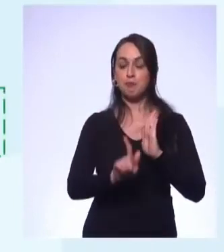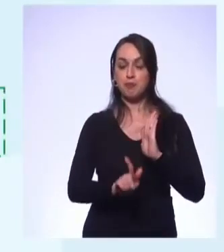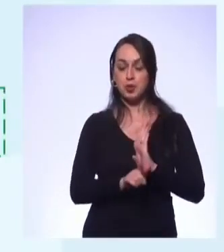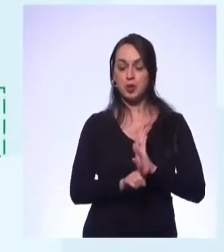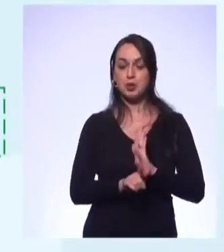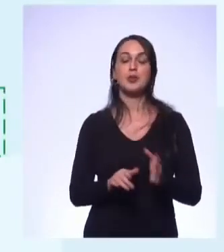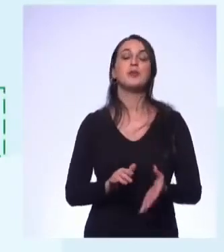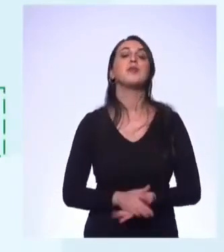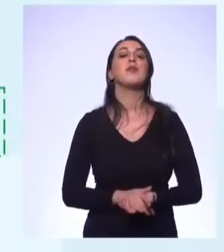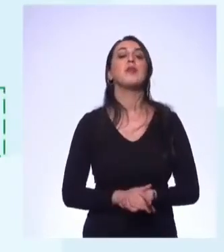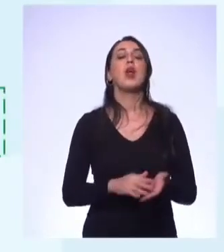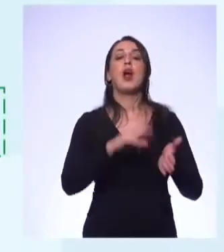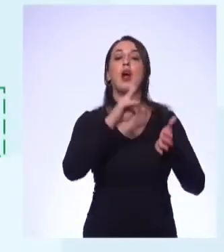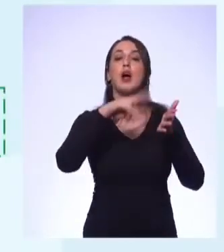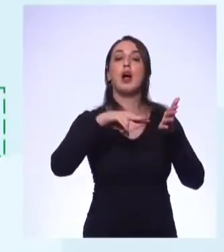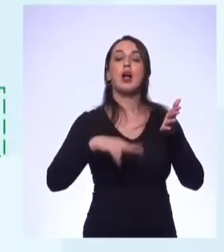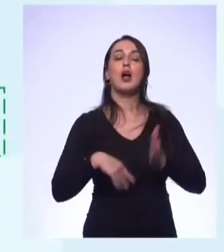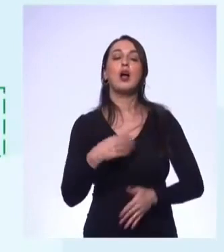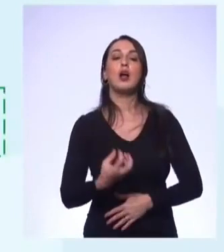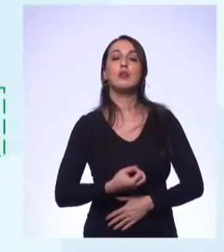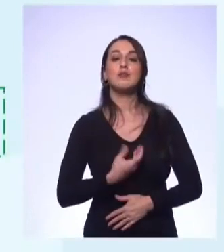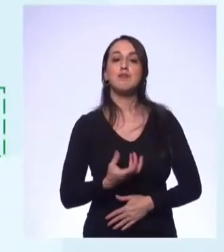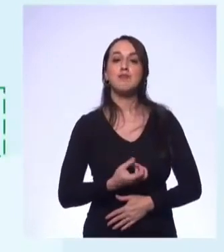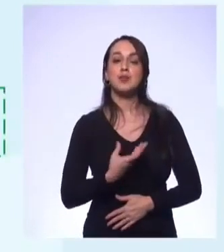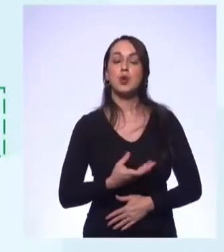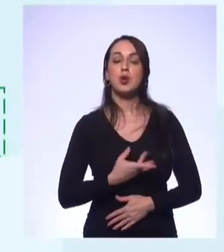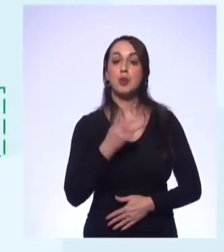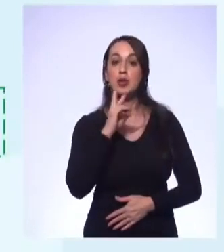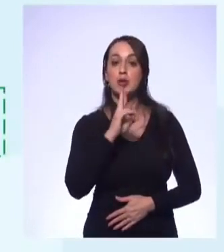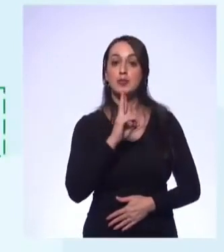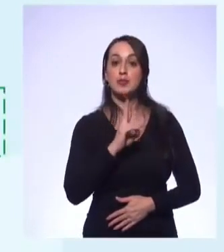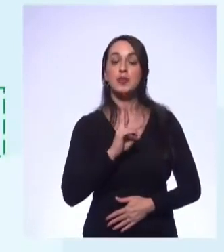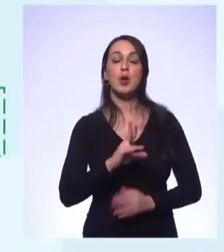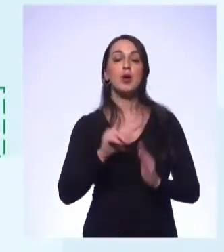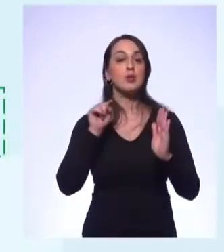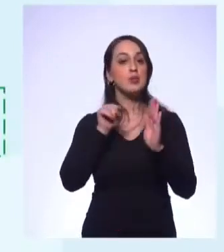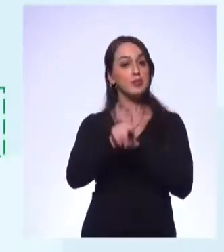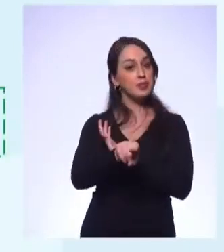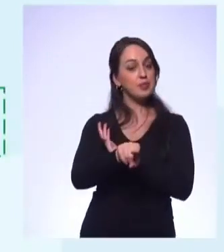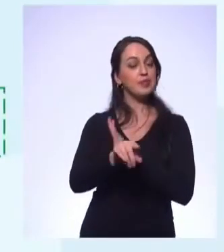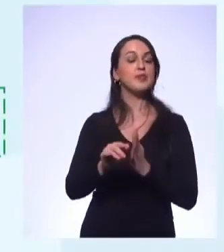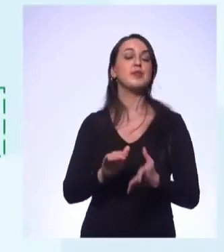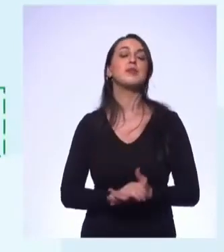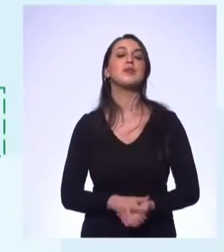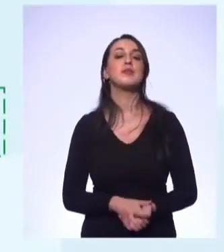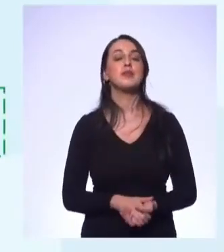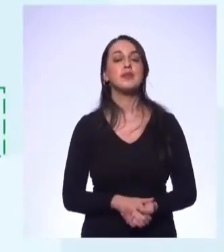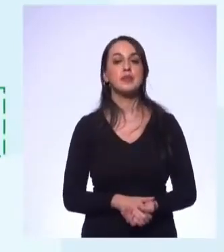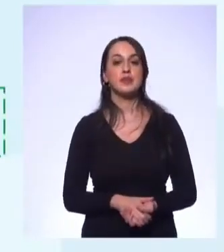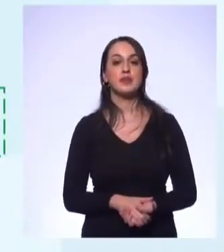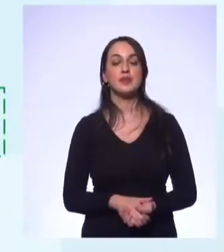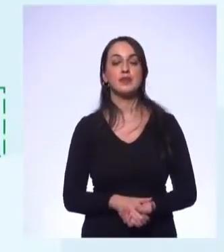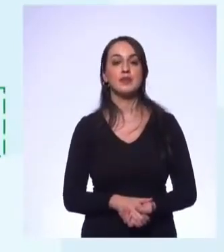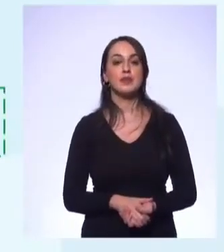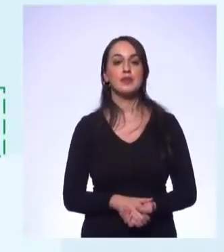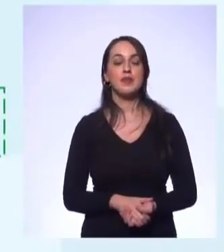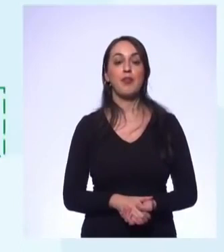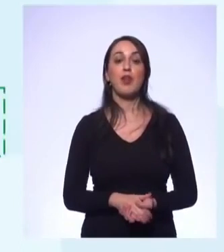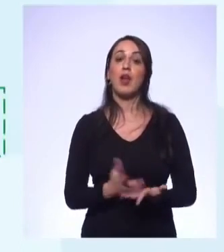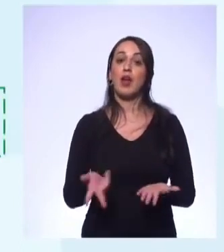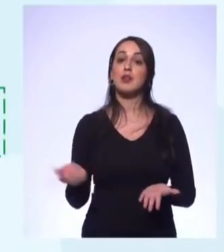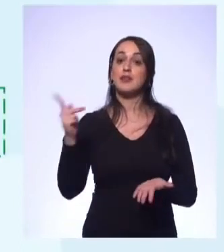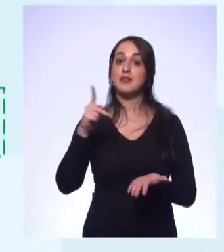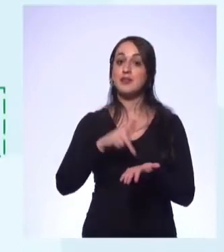texto, leia o poema a seguir e responda as questões. E, na verdade, vocês vão ouvi-lo em mais um podcast